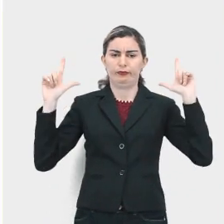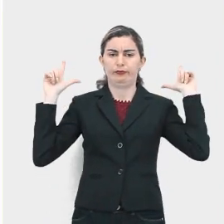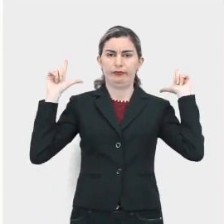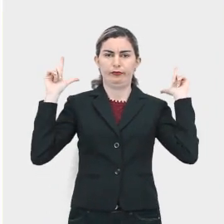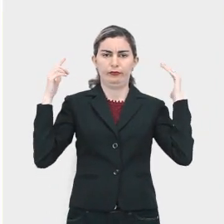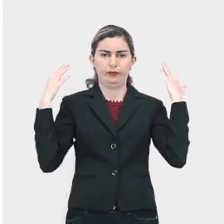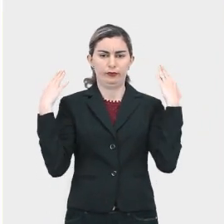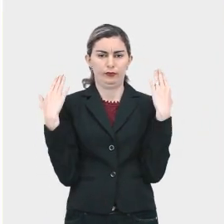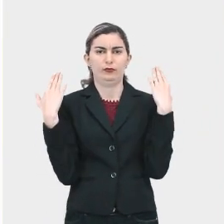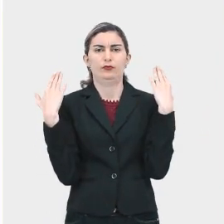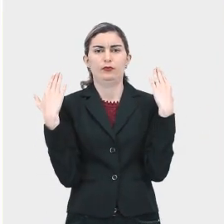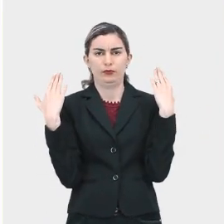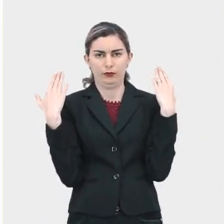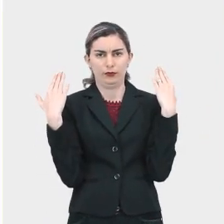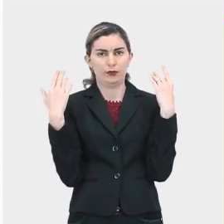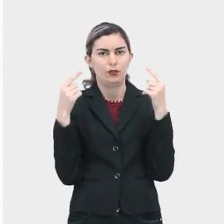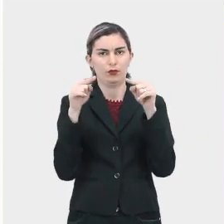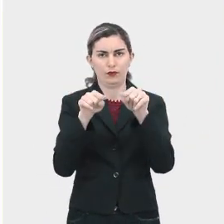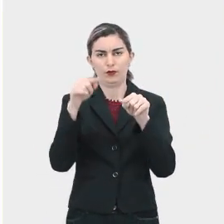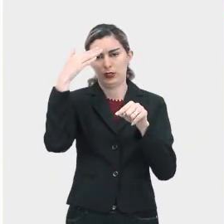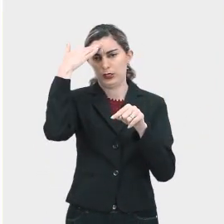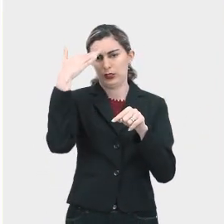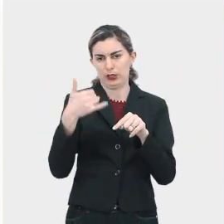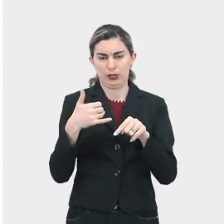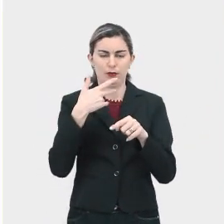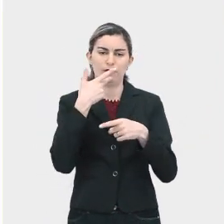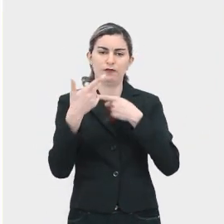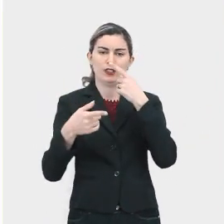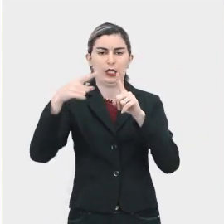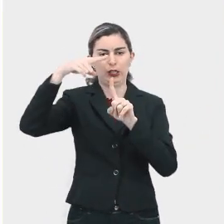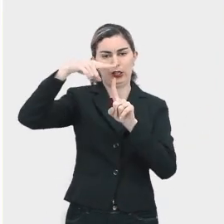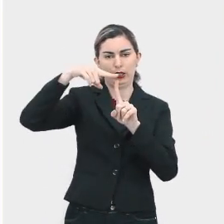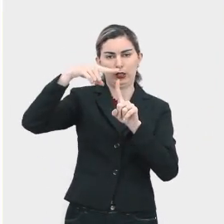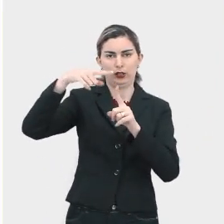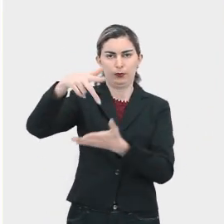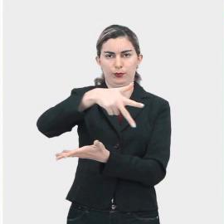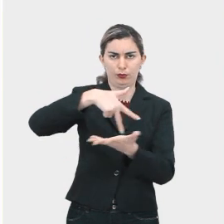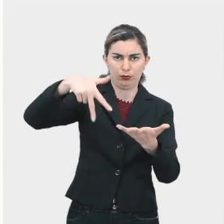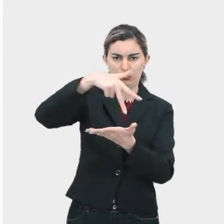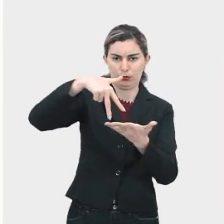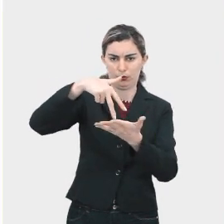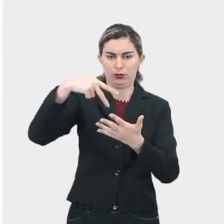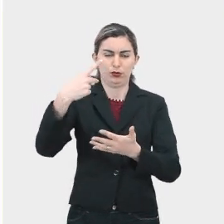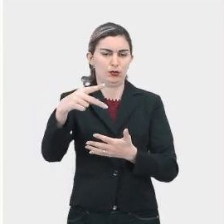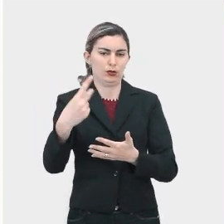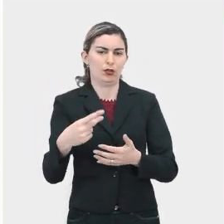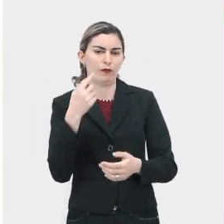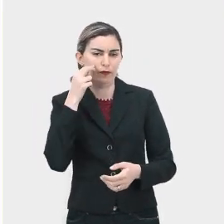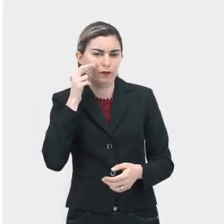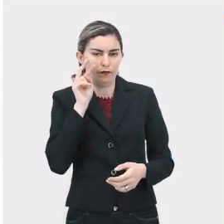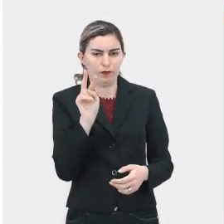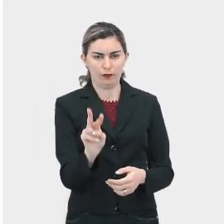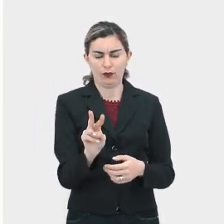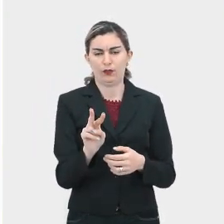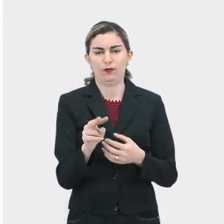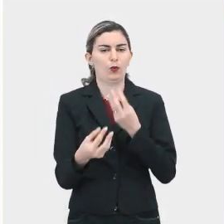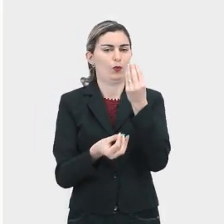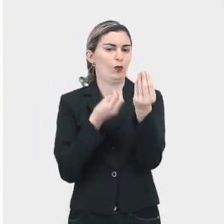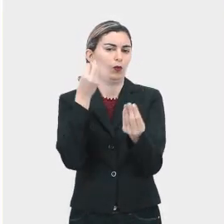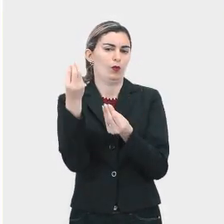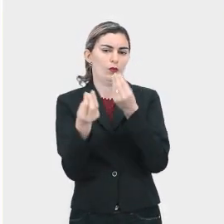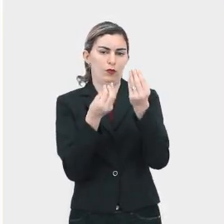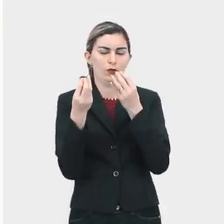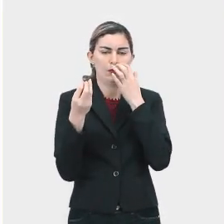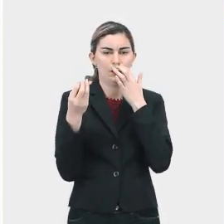me dizer que tipo de dança é essa? Olha a indumentária, quem são os participantes, as cores